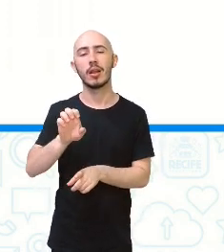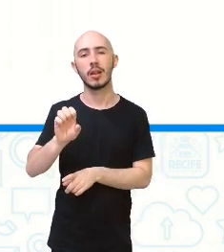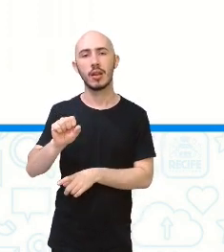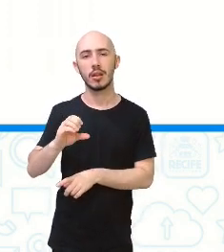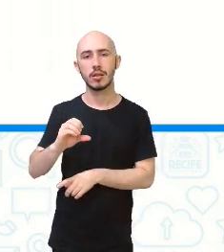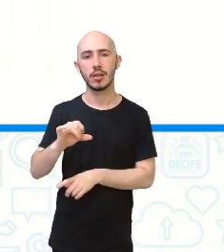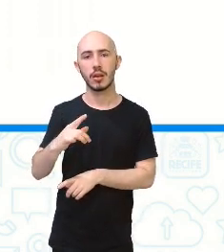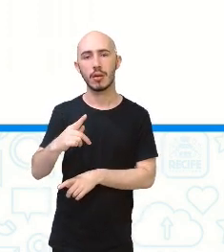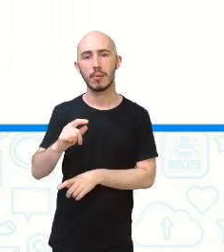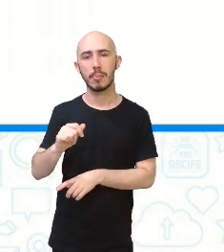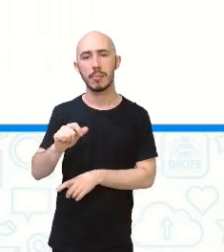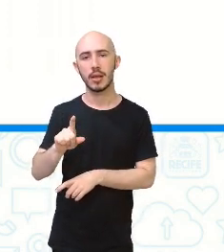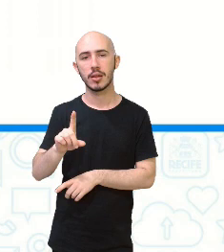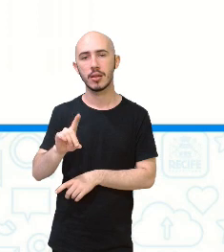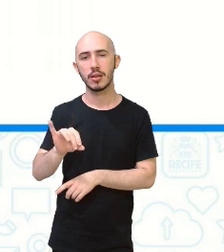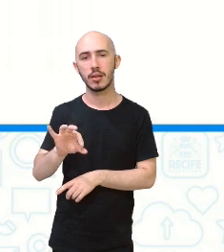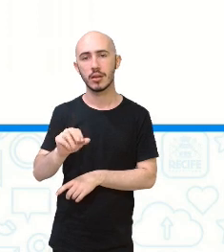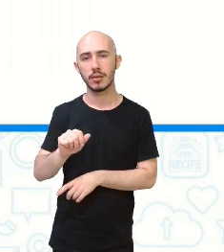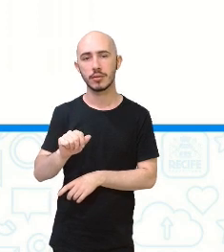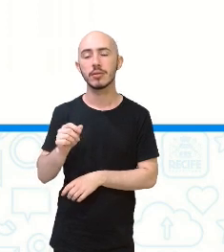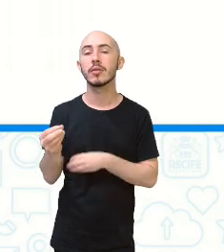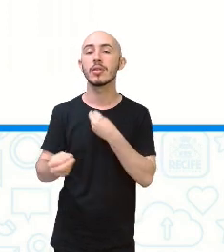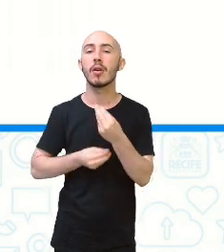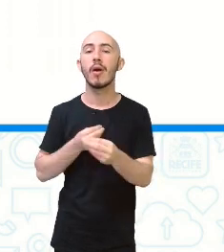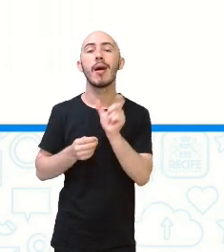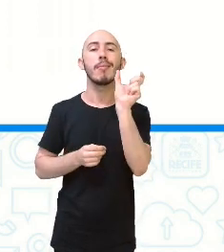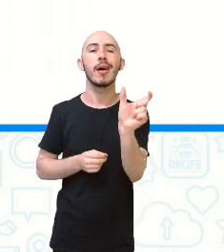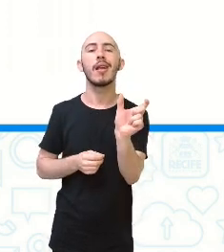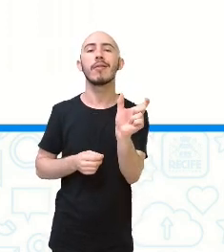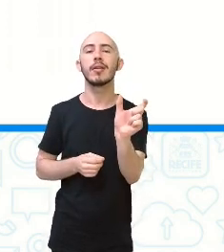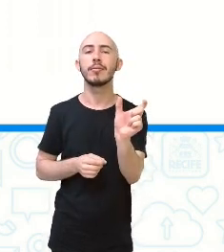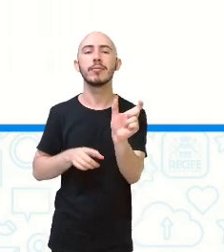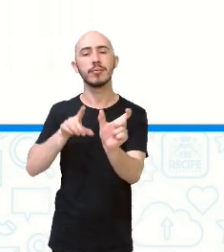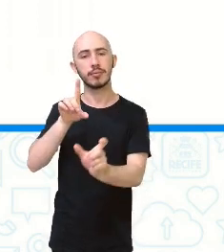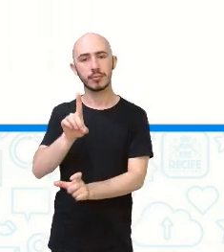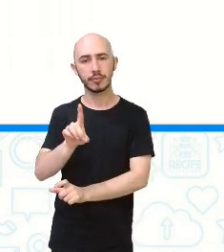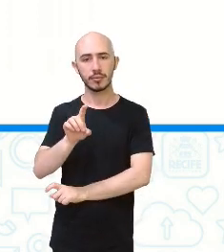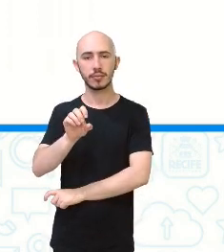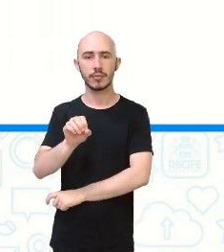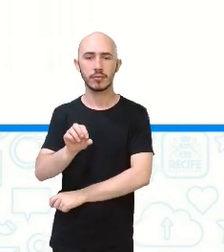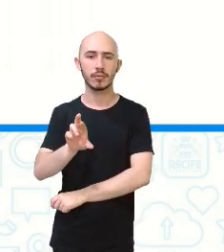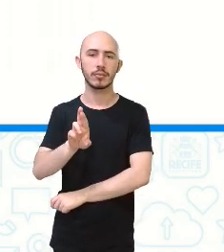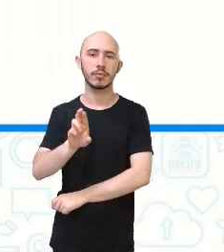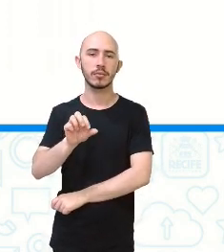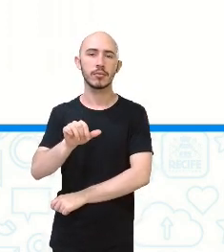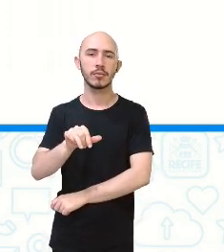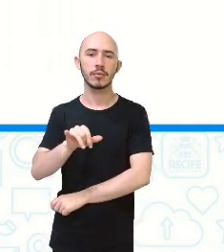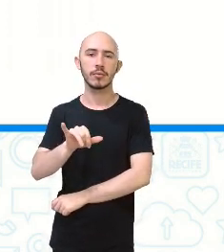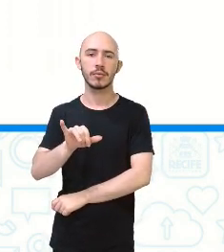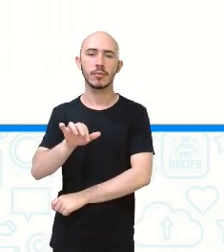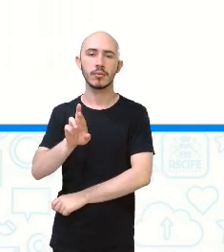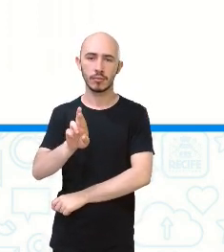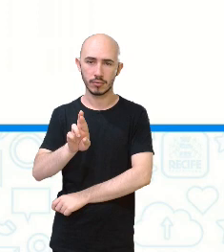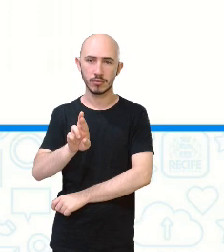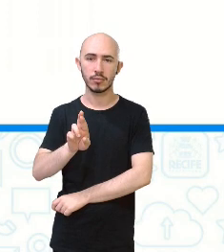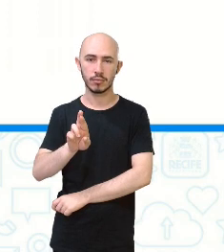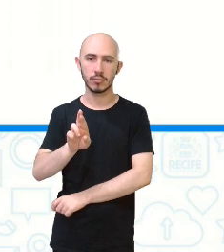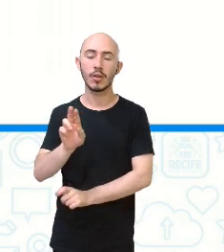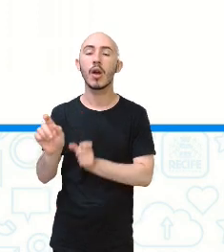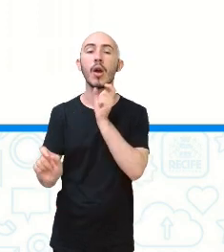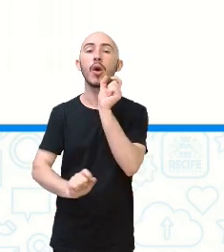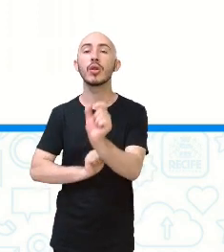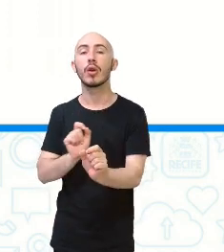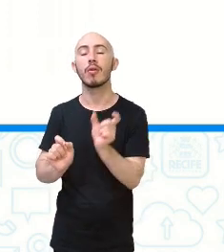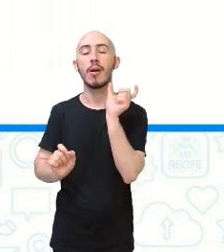nós temos aí, ó, a primeira palavra é dormir. Então veja que ele separou as sílabas da palavra